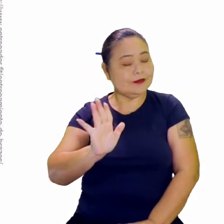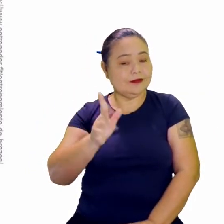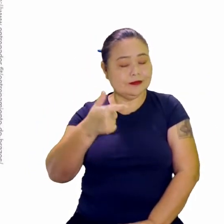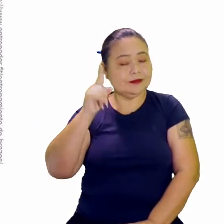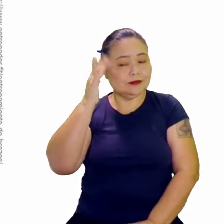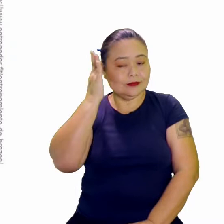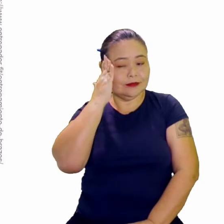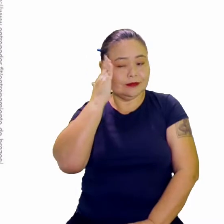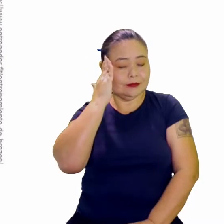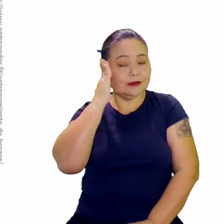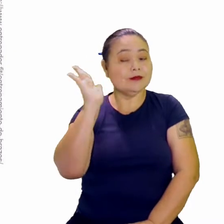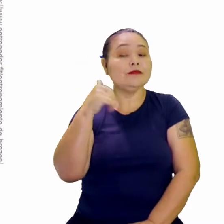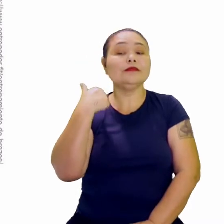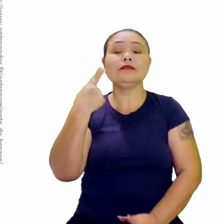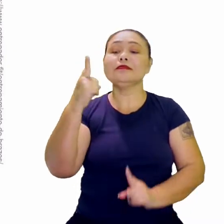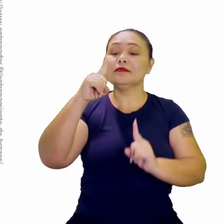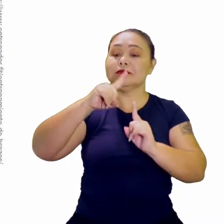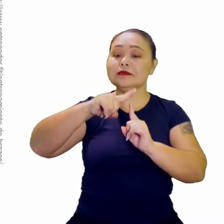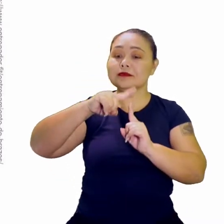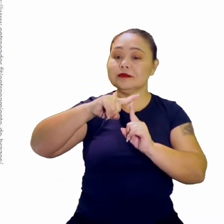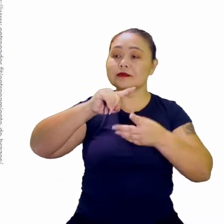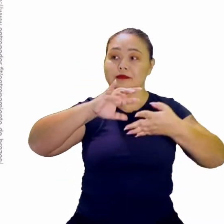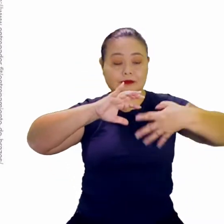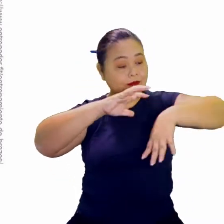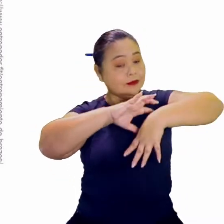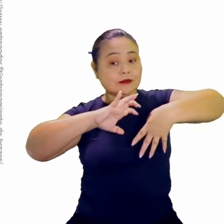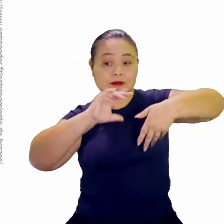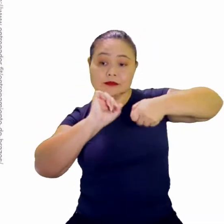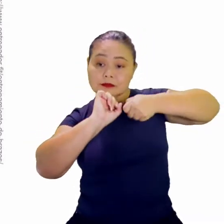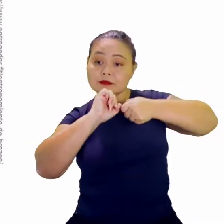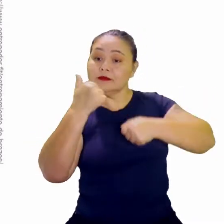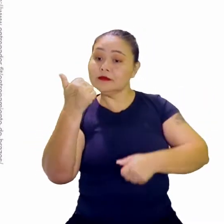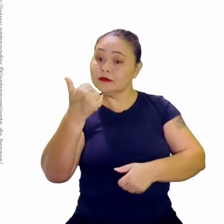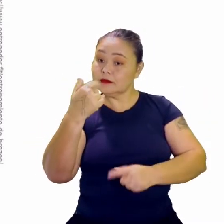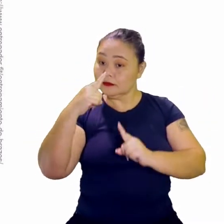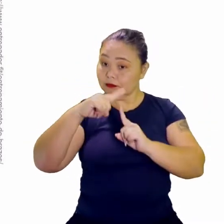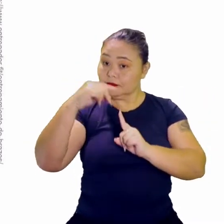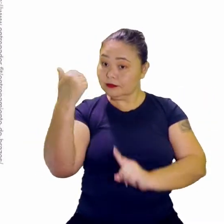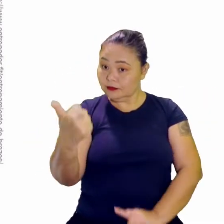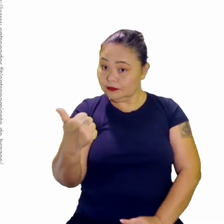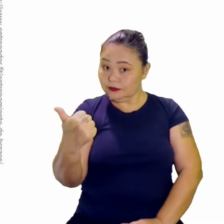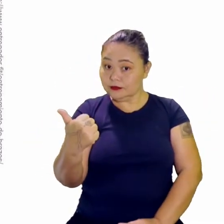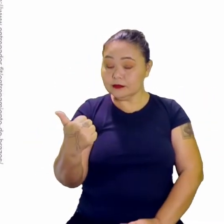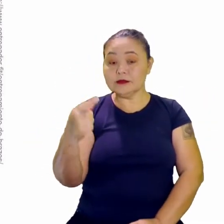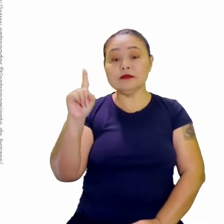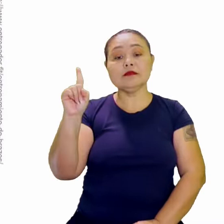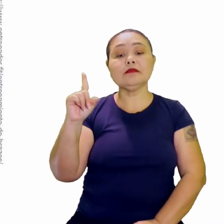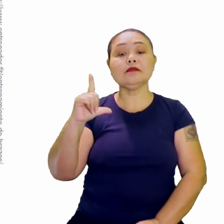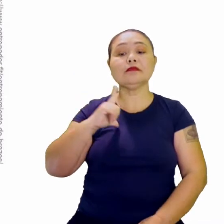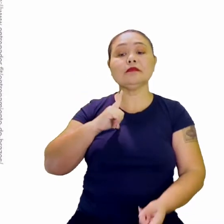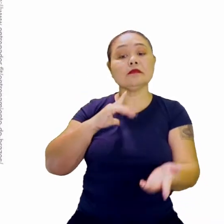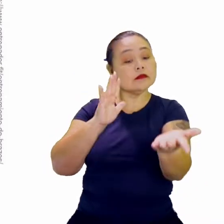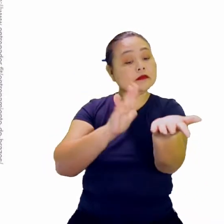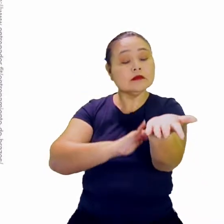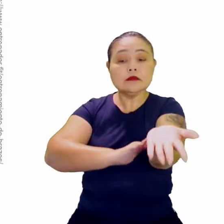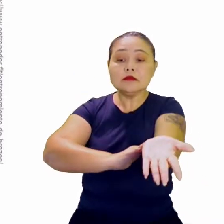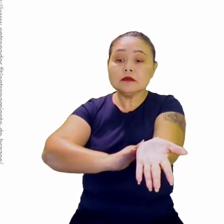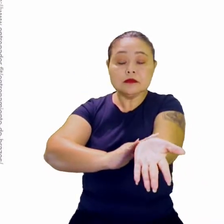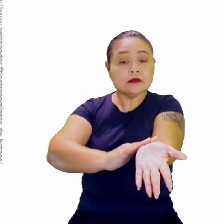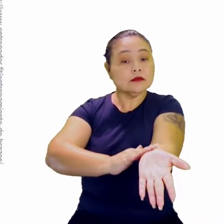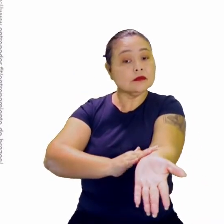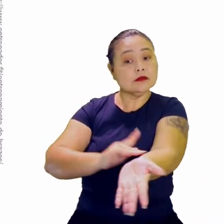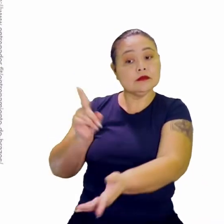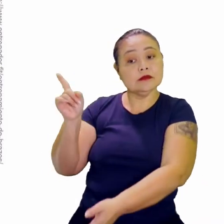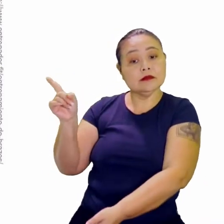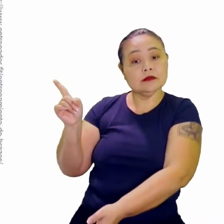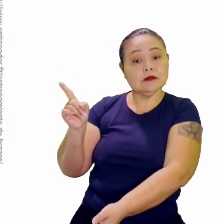vai descobrir o que é uma fibra do tipo 1. Aí nós temos aqui o músculo do braço. Nós temos